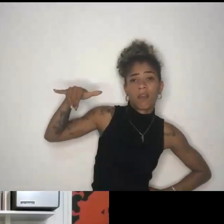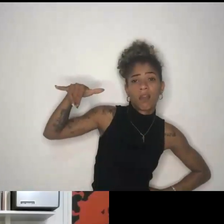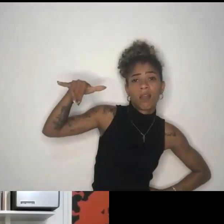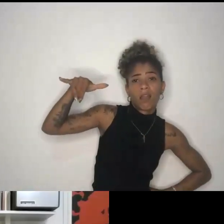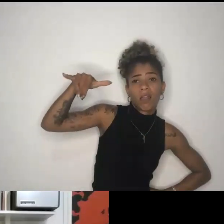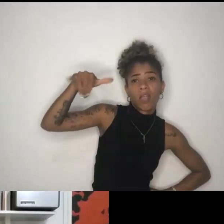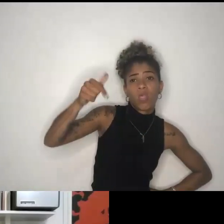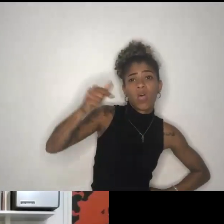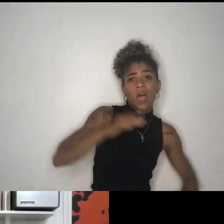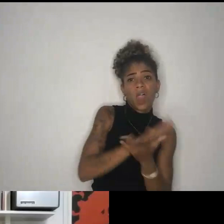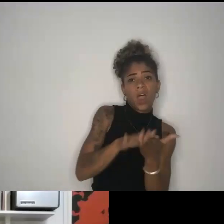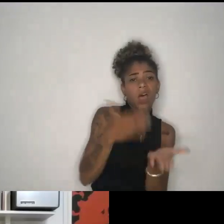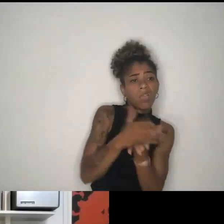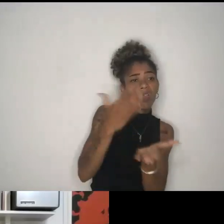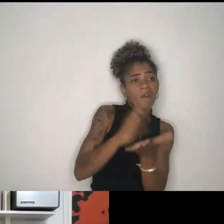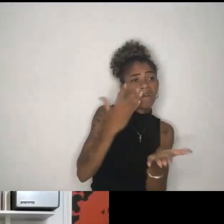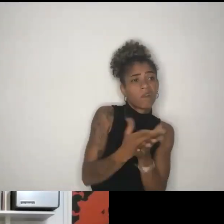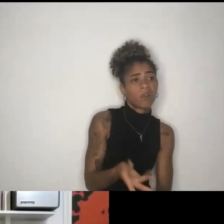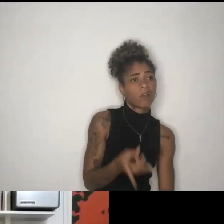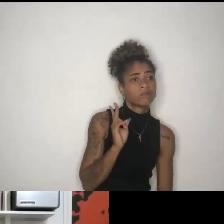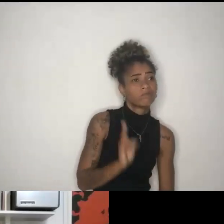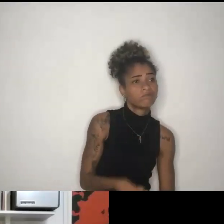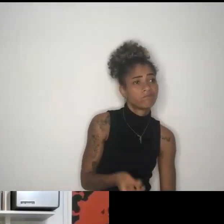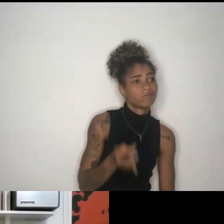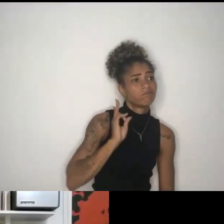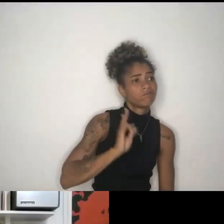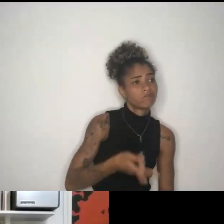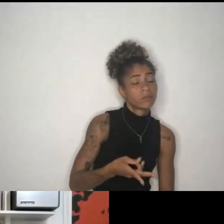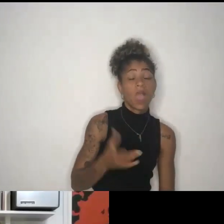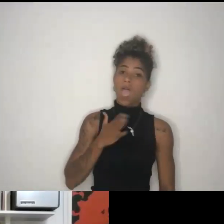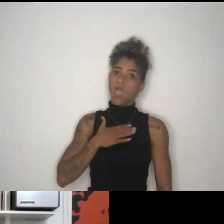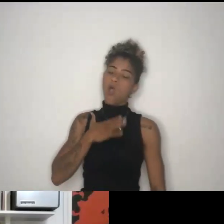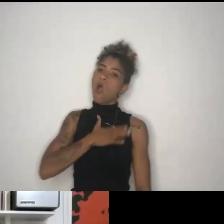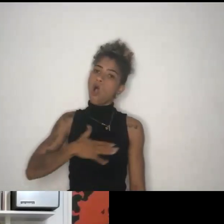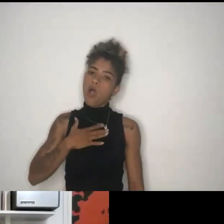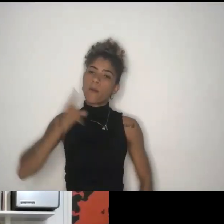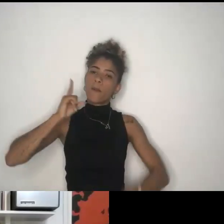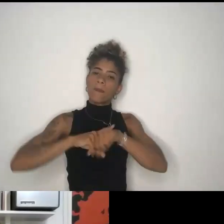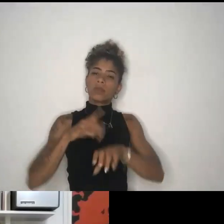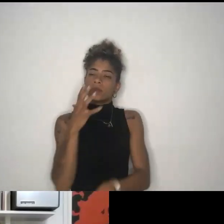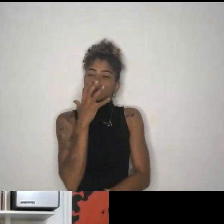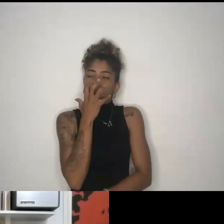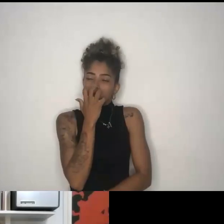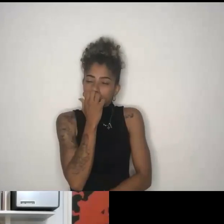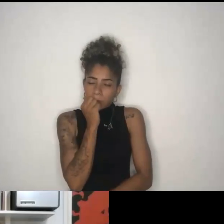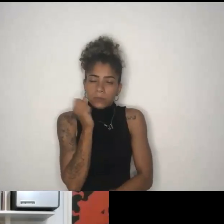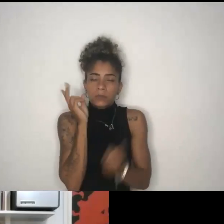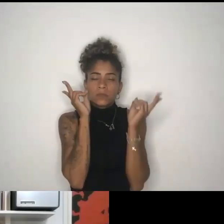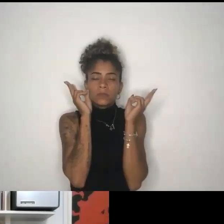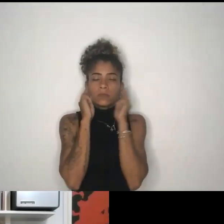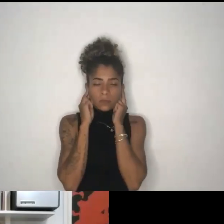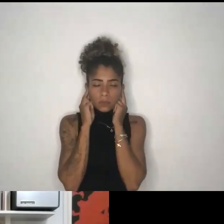sem graça ela é muito pragmática E aí eu gosto de ter esse momento de silêncio eu preciso realmente de verdade